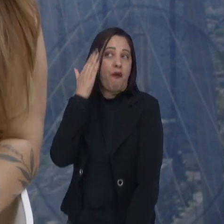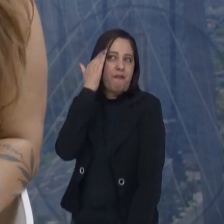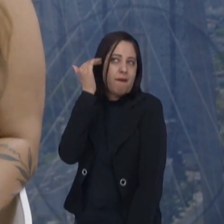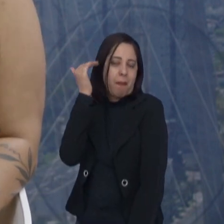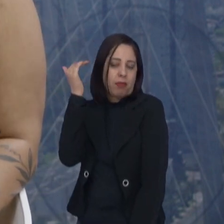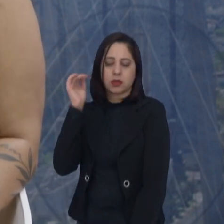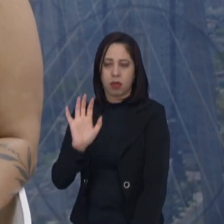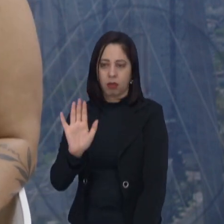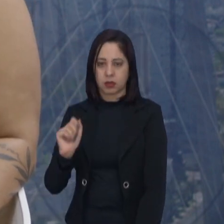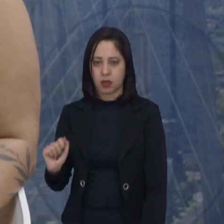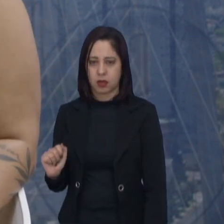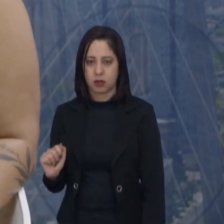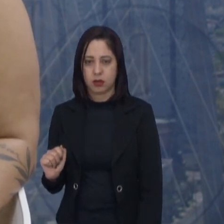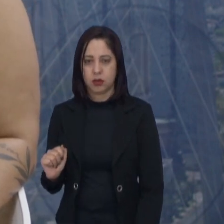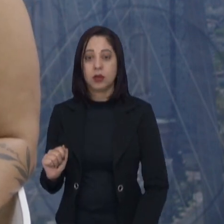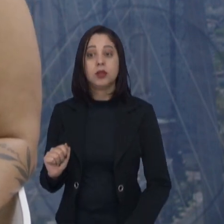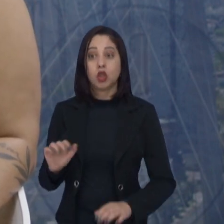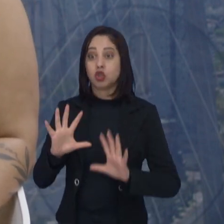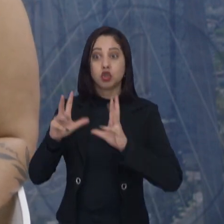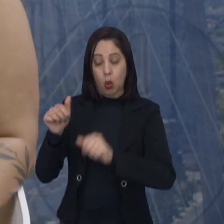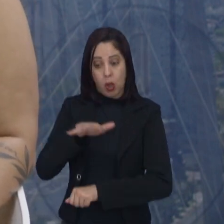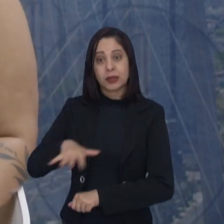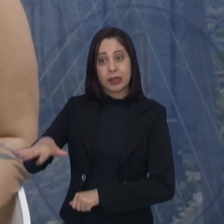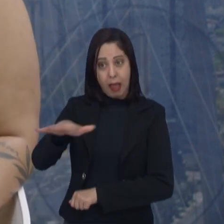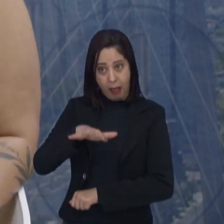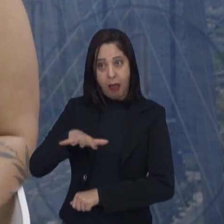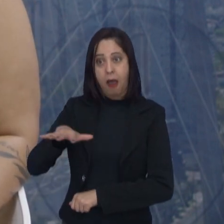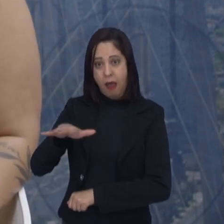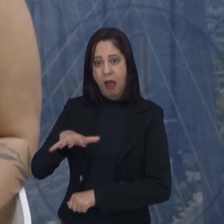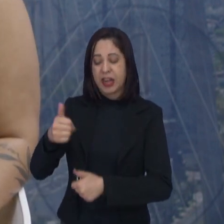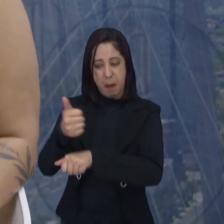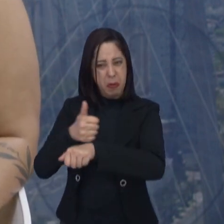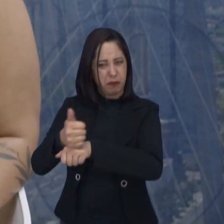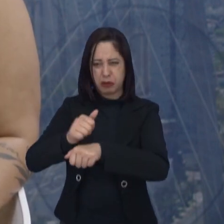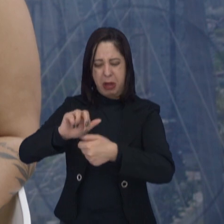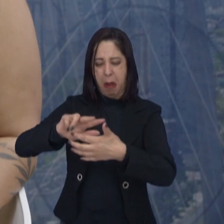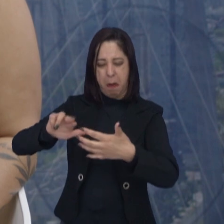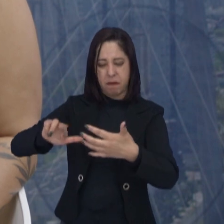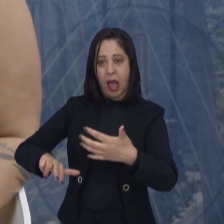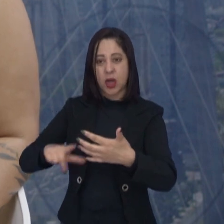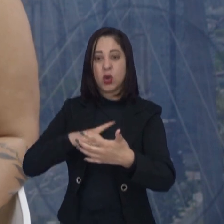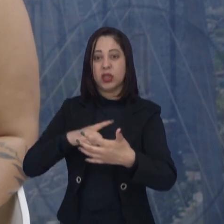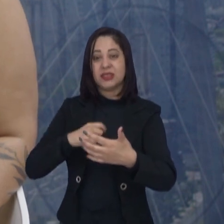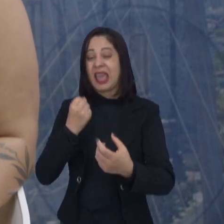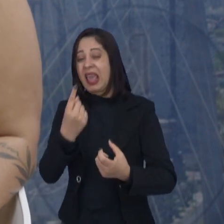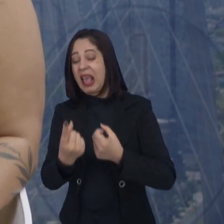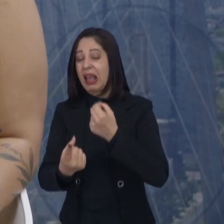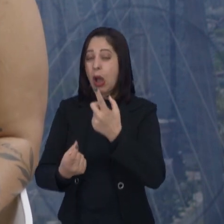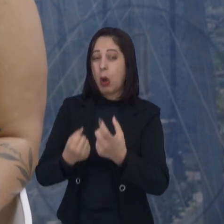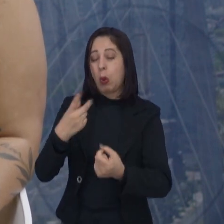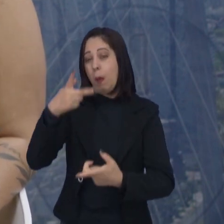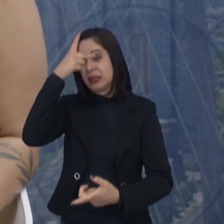falam, mas isso é só com digital. Imagina, todas as áreas têm isso, né? Todo mundo tem ali aquele nicho que algumas pessoas acabam